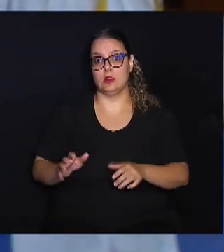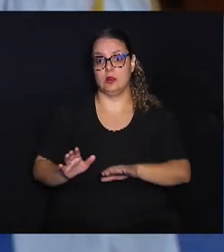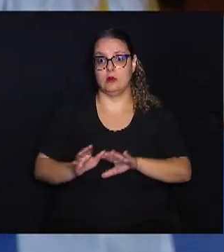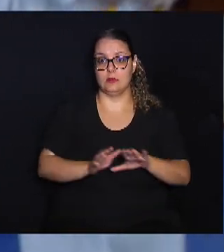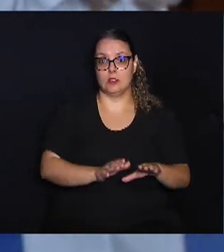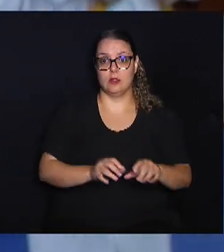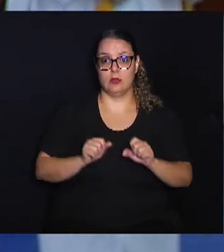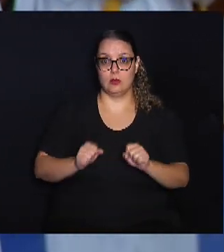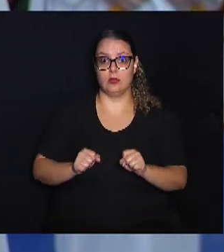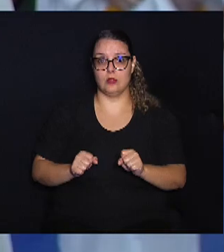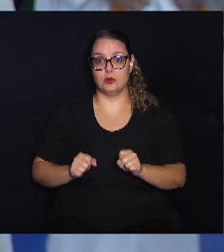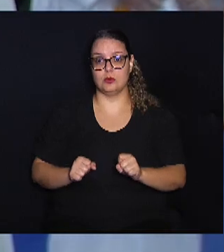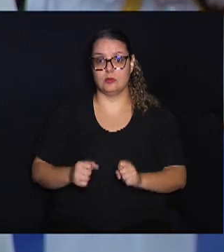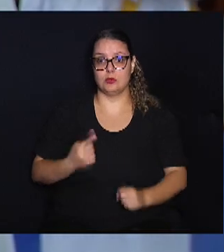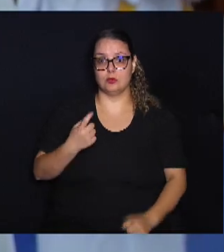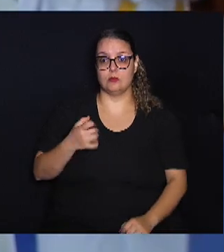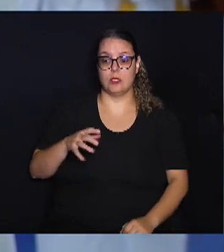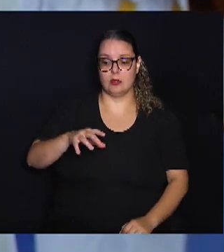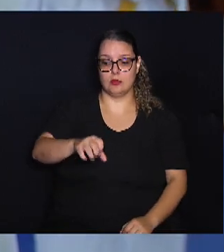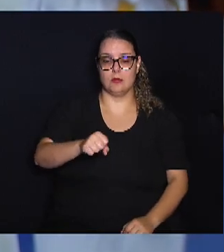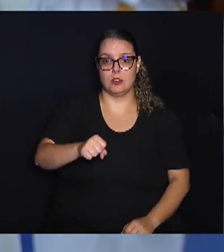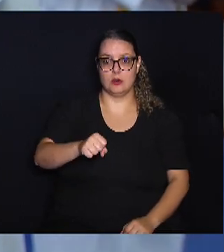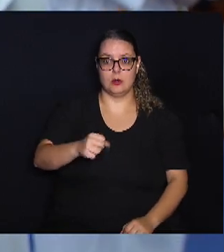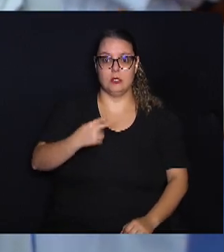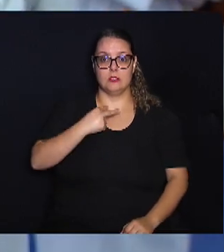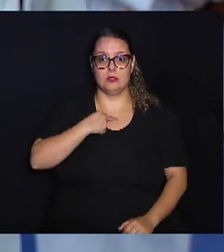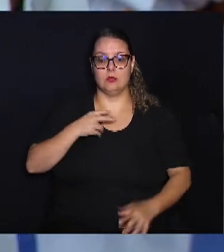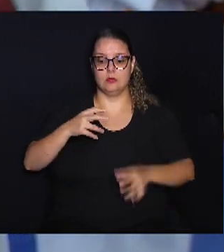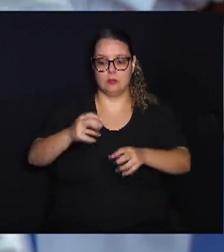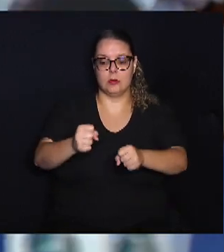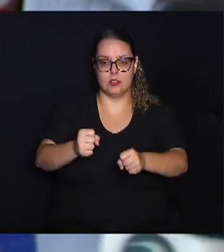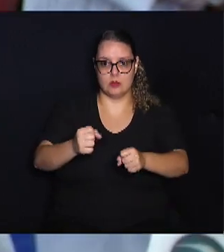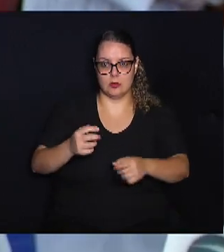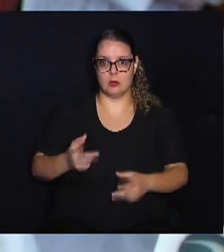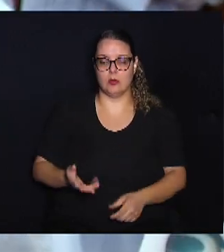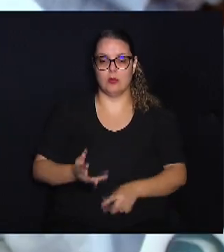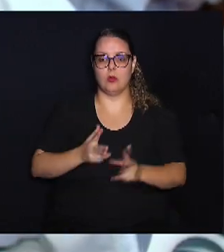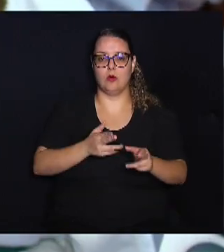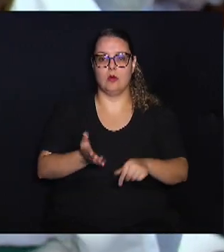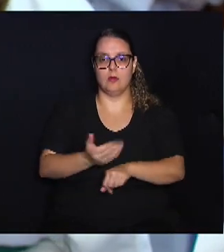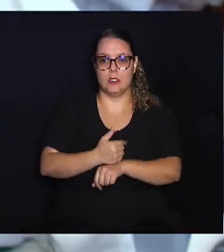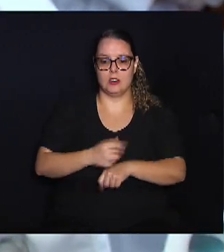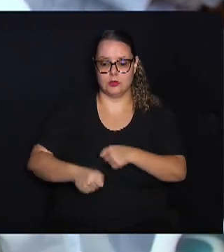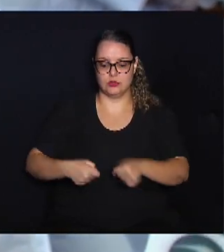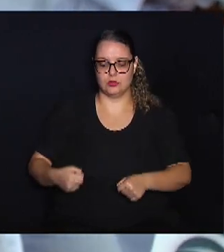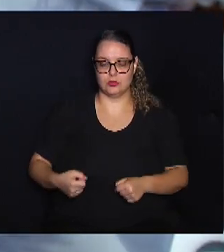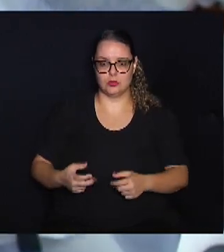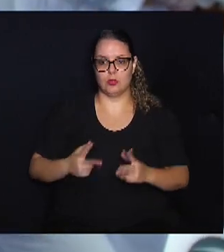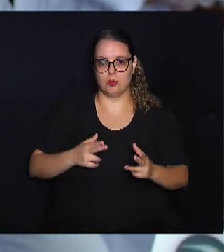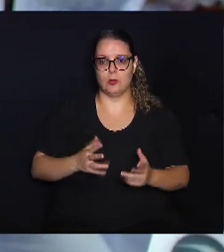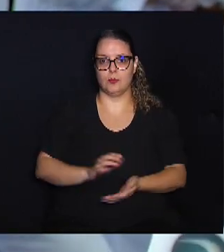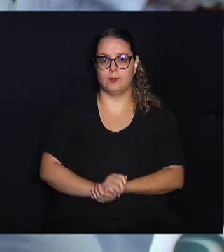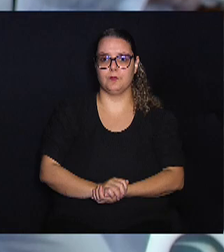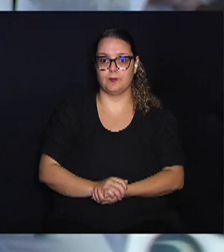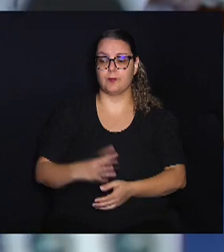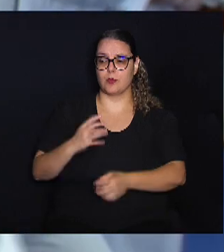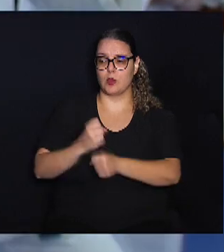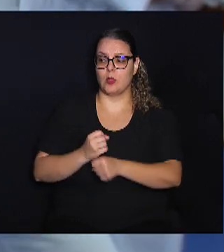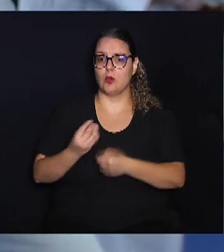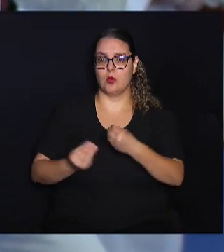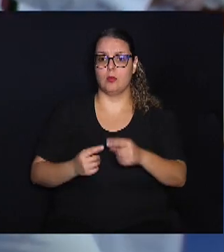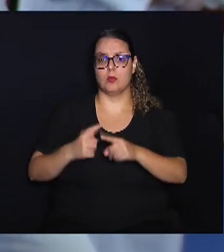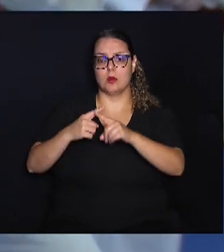pode segurar com a mão só, não pode mais segurar com as duas, como antes. O sensei falou dos pontos. Como que é uma pontuação dentro de um